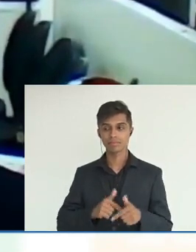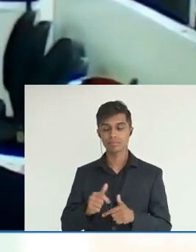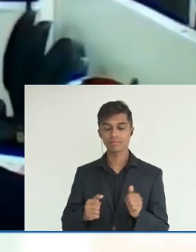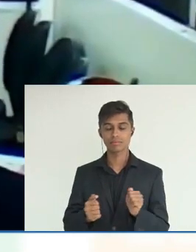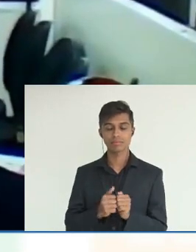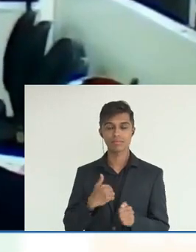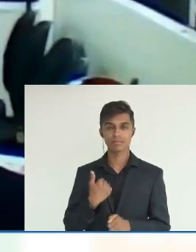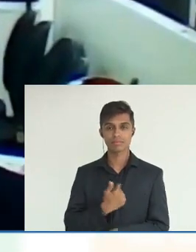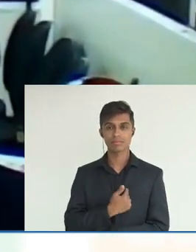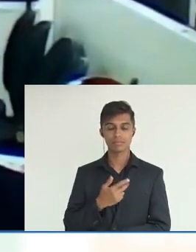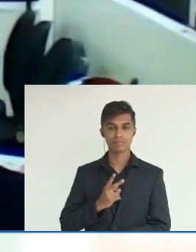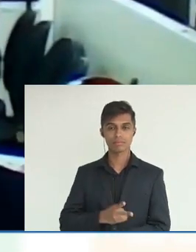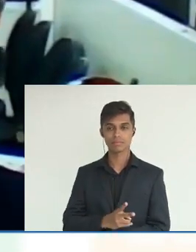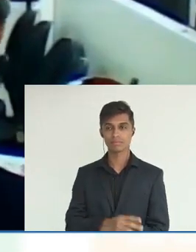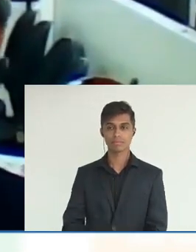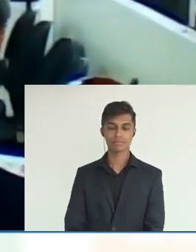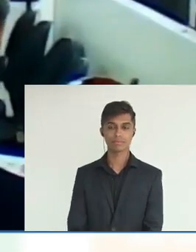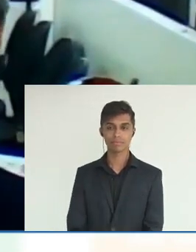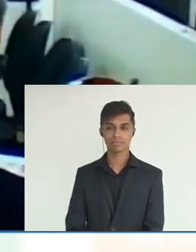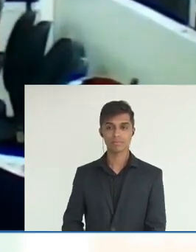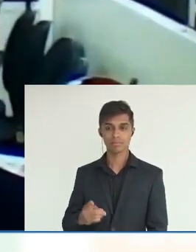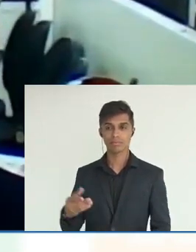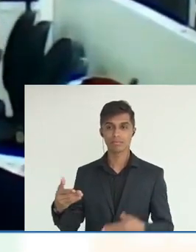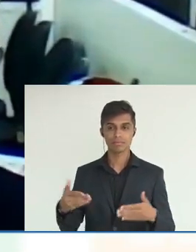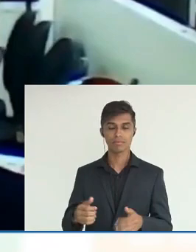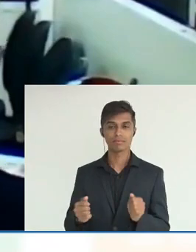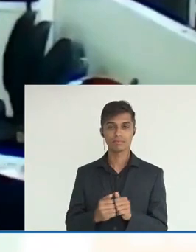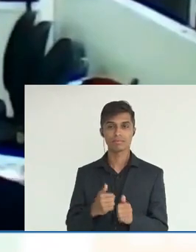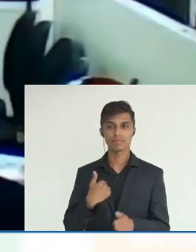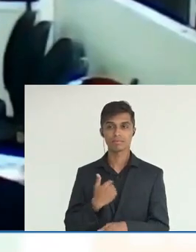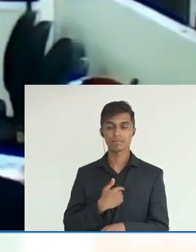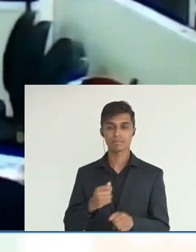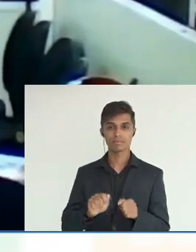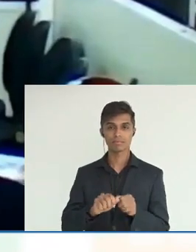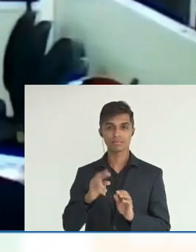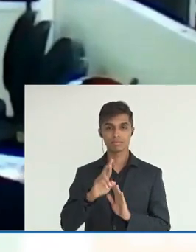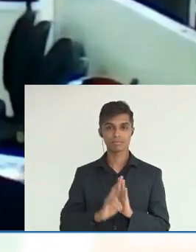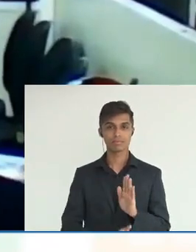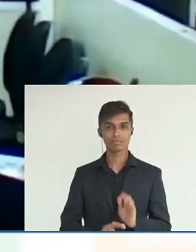integrado, né, ela vai participar aqui conosco fazendo a relatoria.